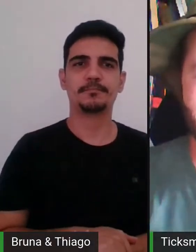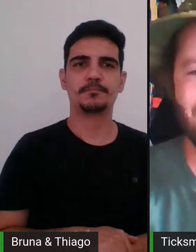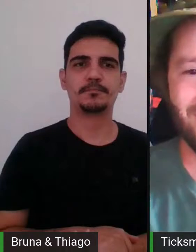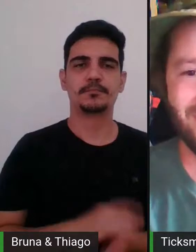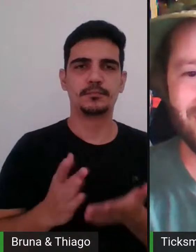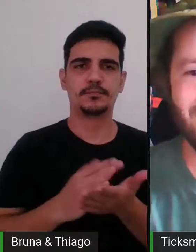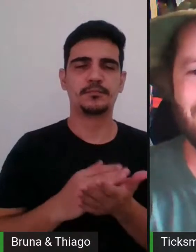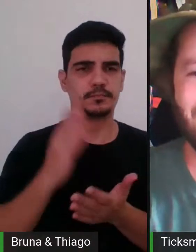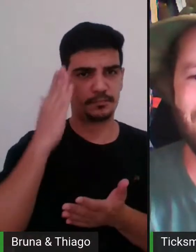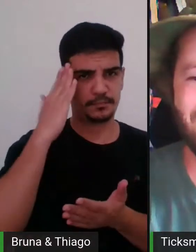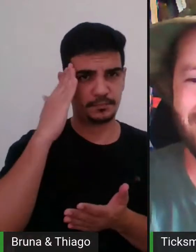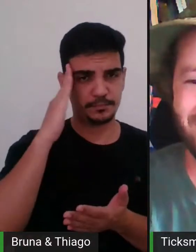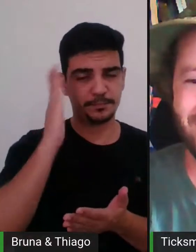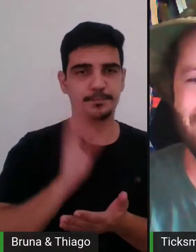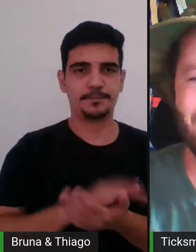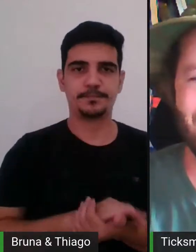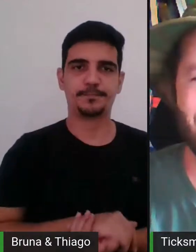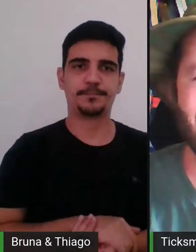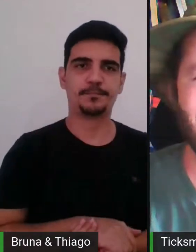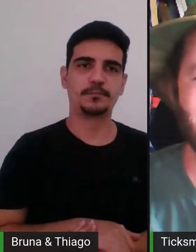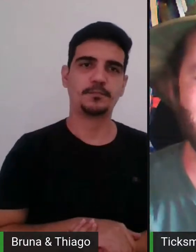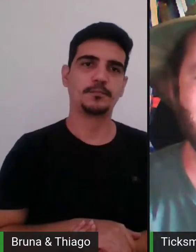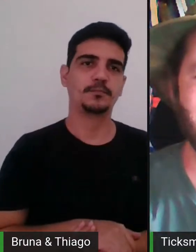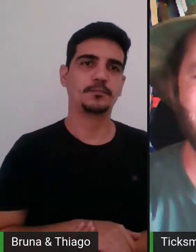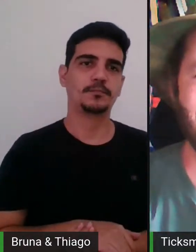Muito bom, muito